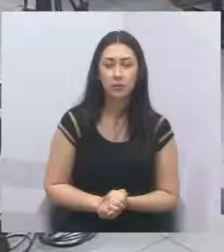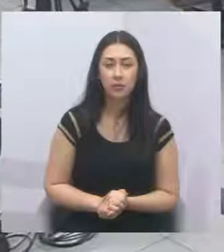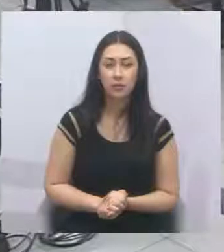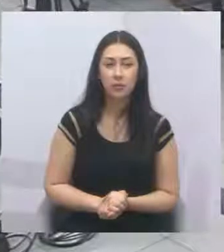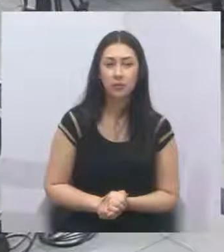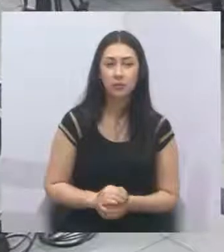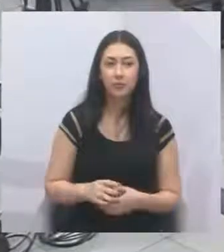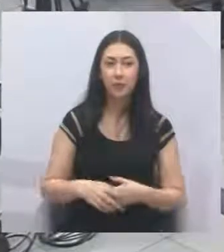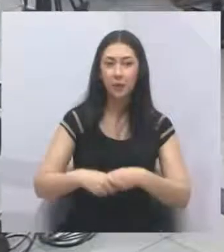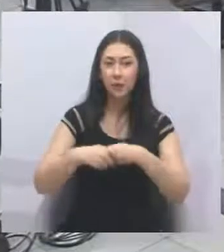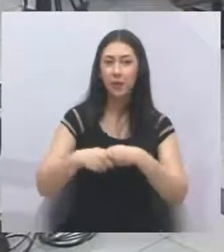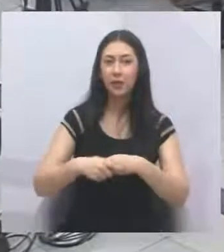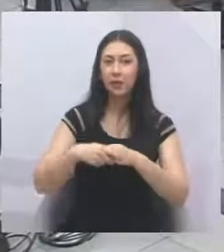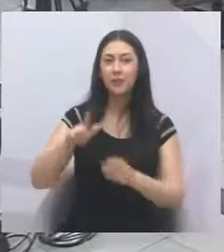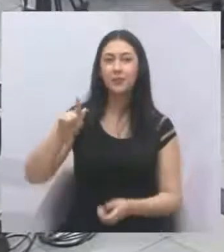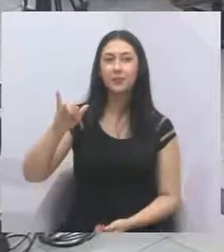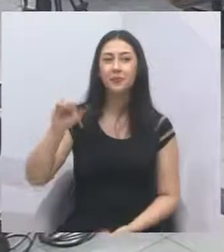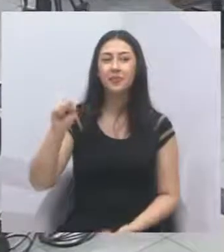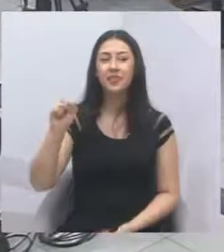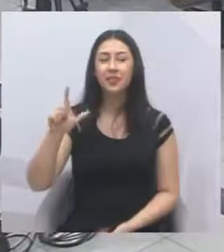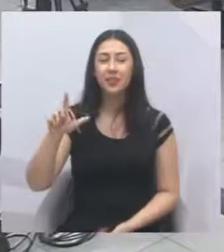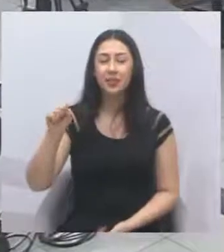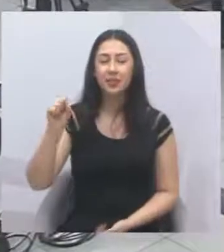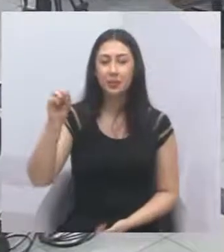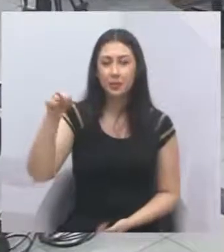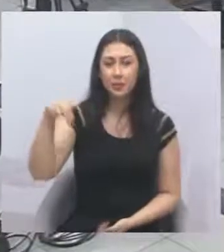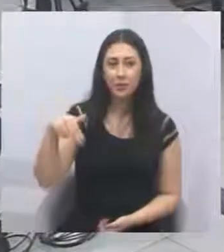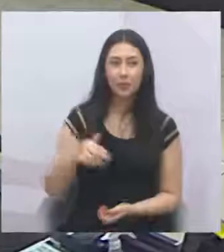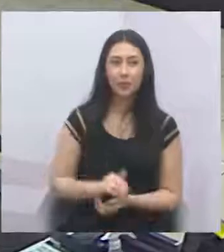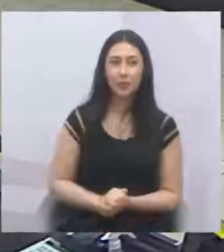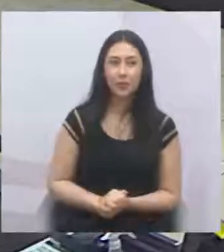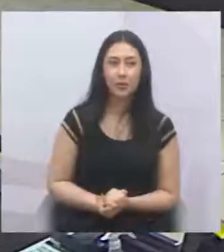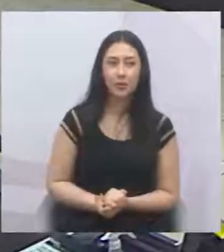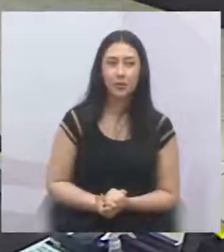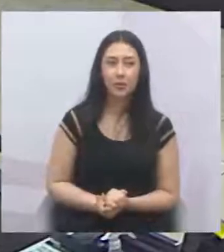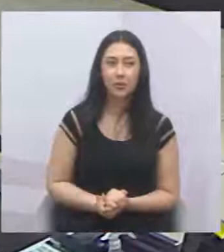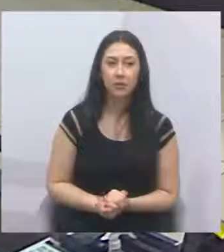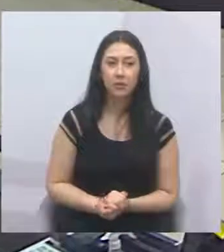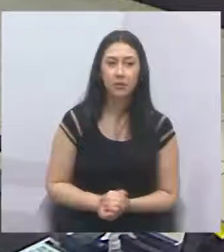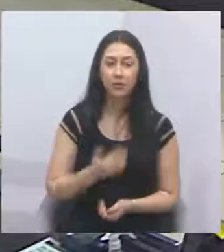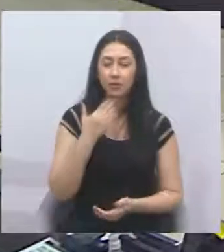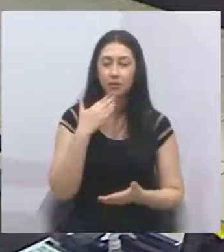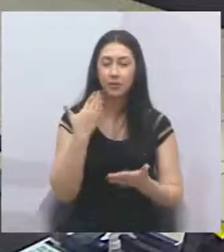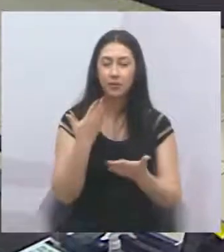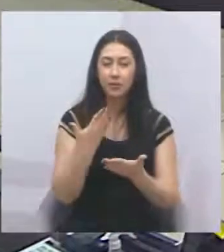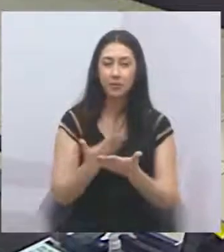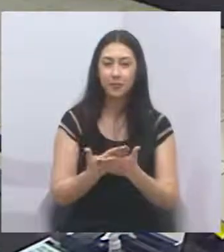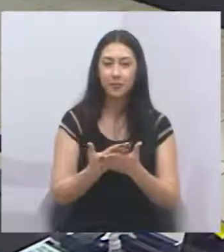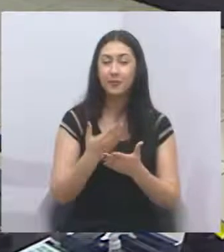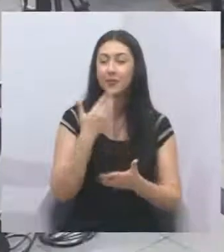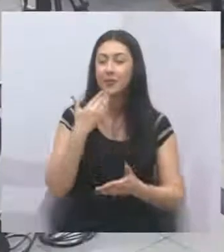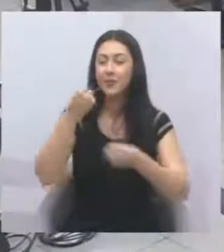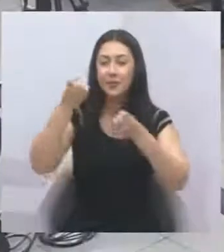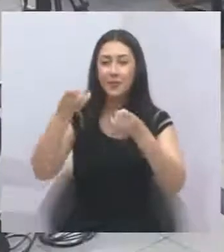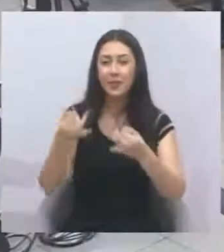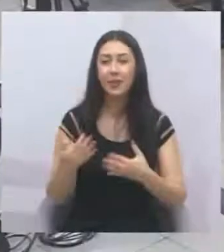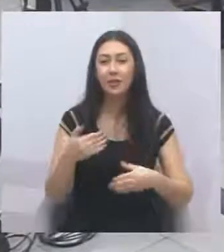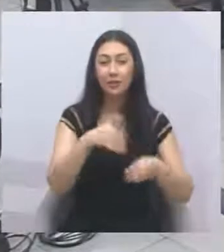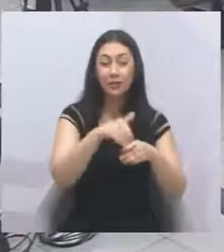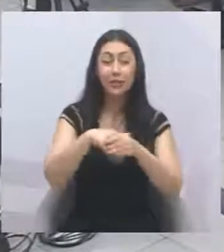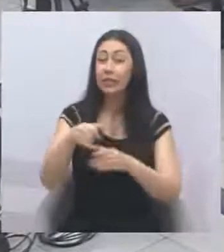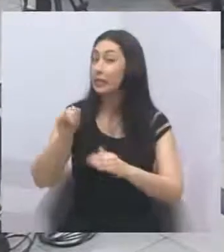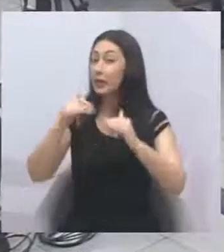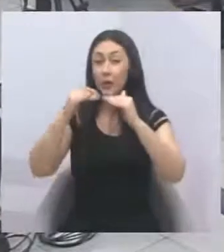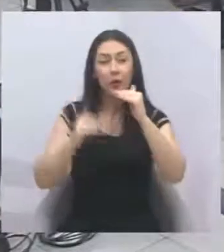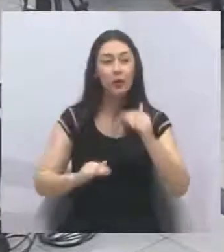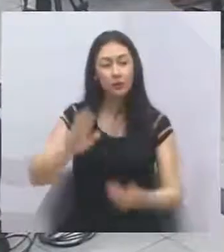Cumprimentar aqui o Gilson Pitoresco, que se faz presente no plenário. Seja bem-vindo, Gilson. Pedido de informação está em votação. Os que forem contrário, por favor, se